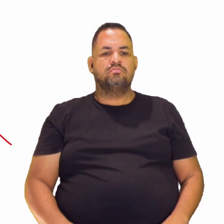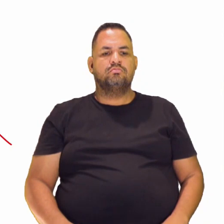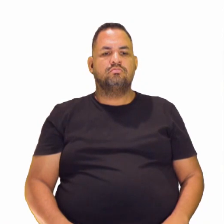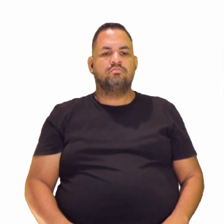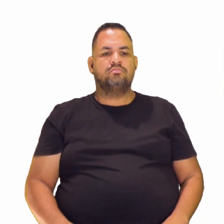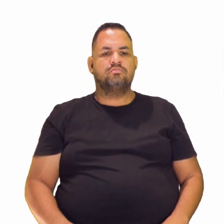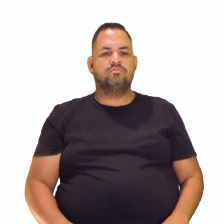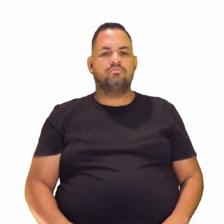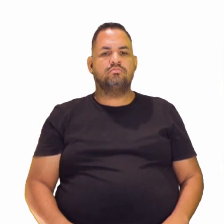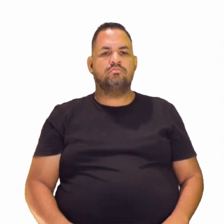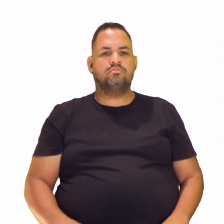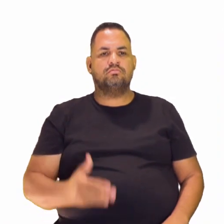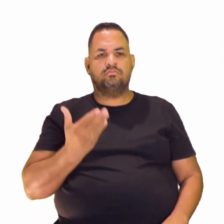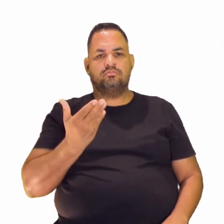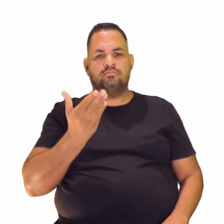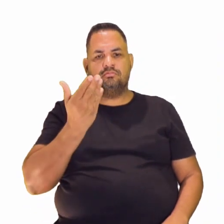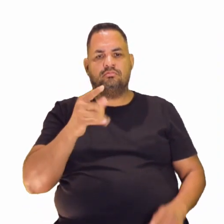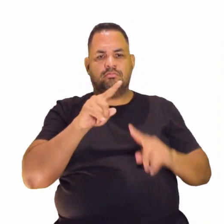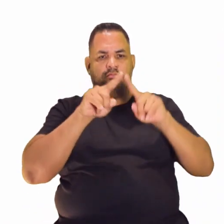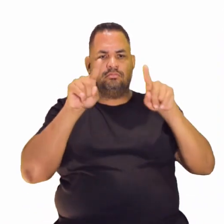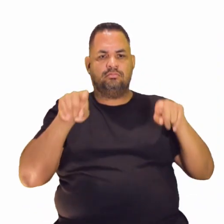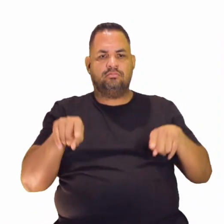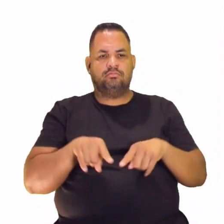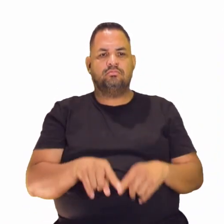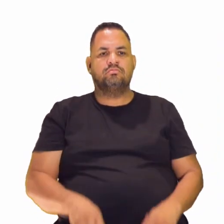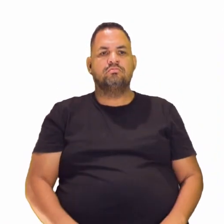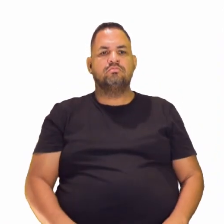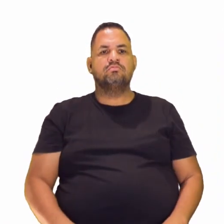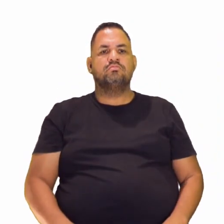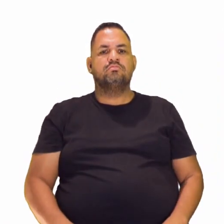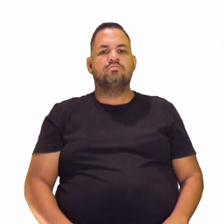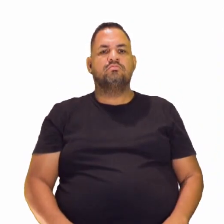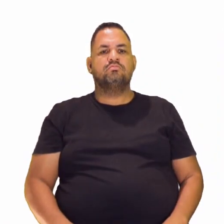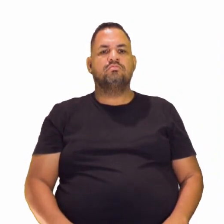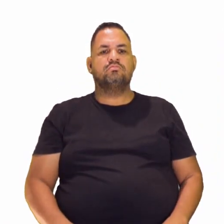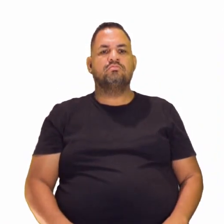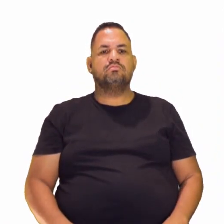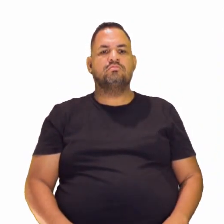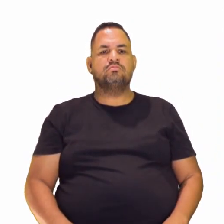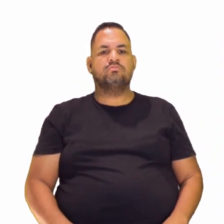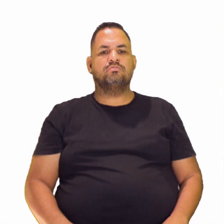aí nesse nosso quadro. Então,